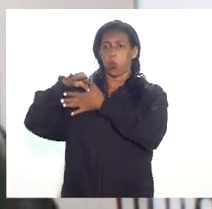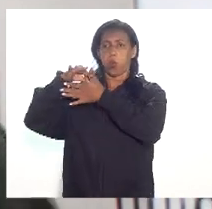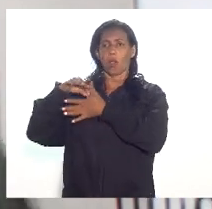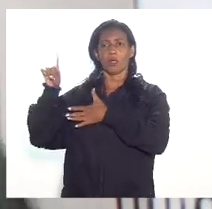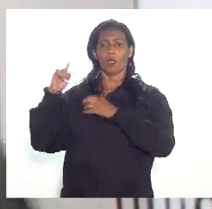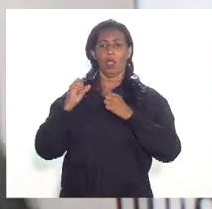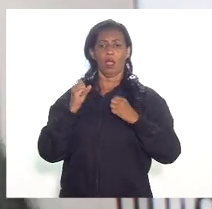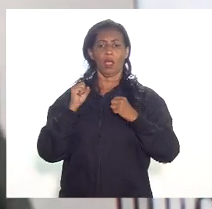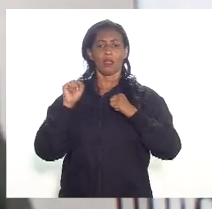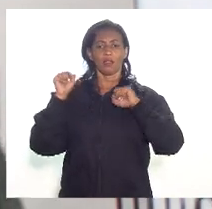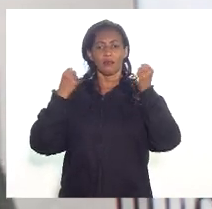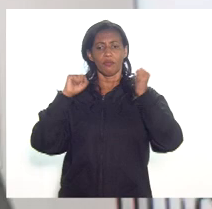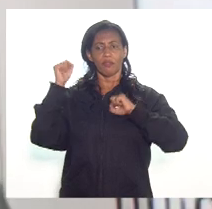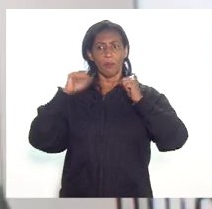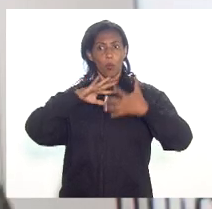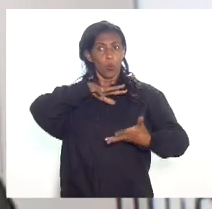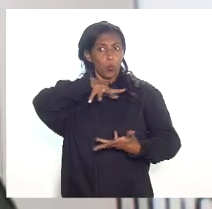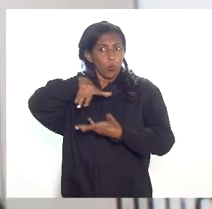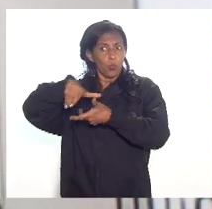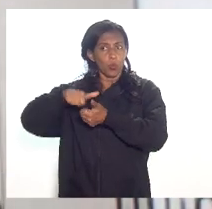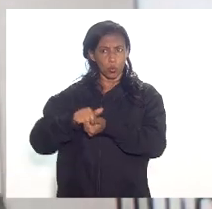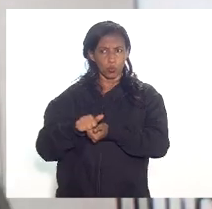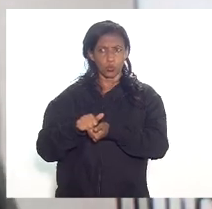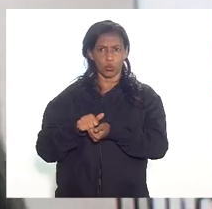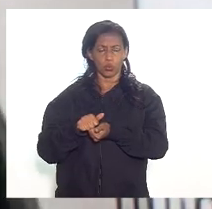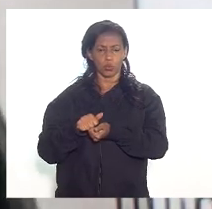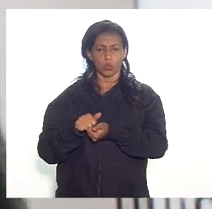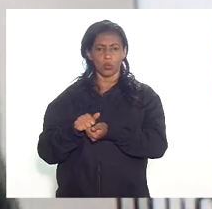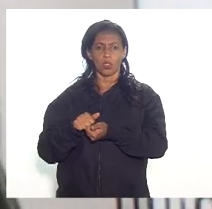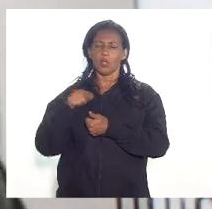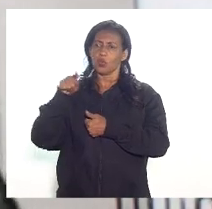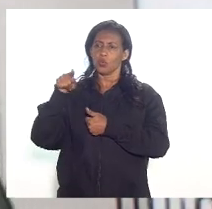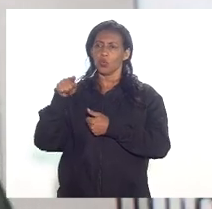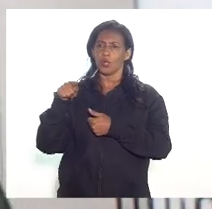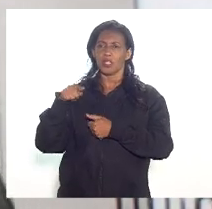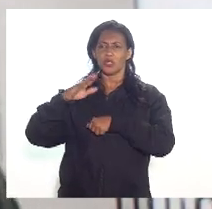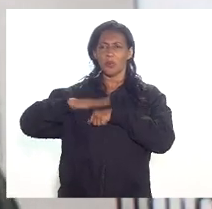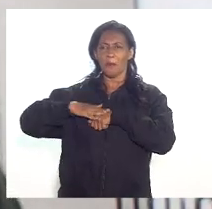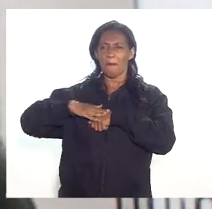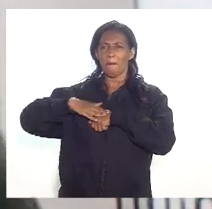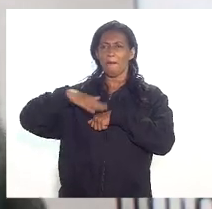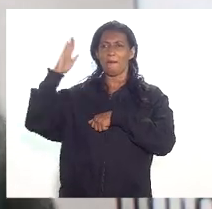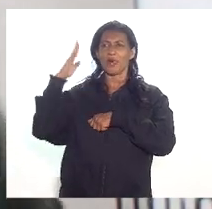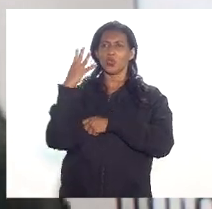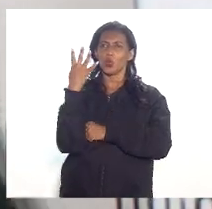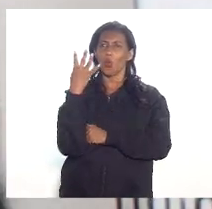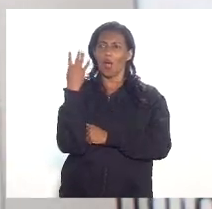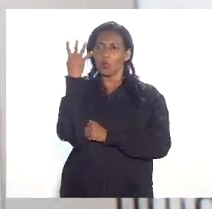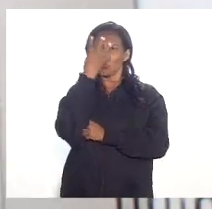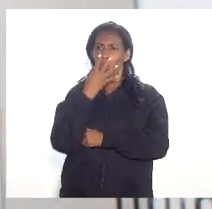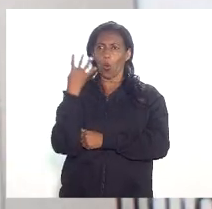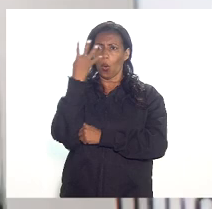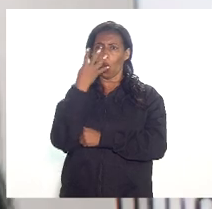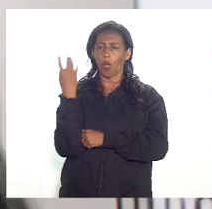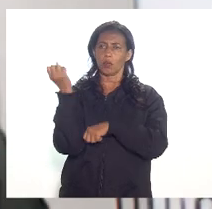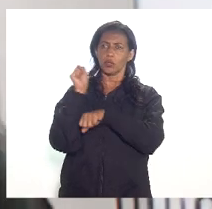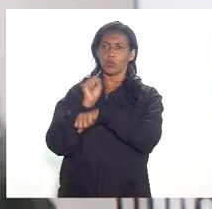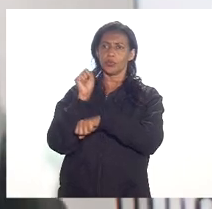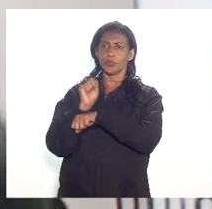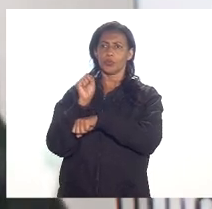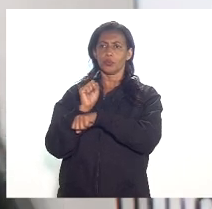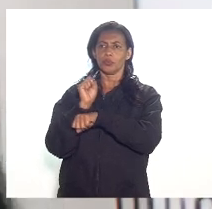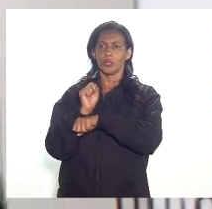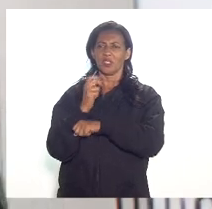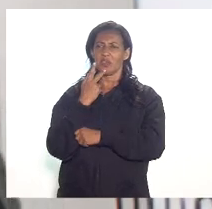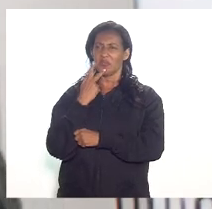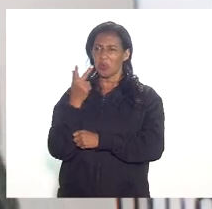maiores indústrias no mundo na produção de vacinas durante mais de 4 horas esperando na sala de espera e depois disse